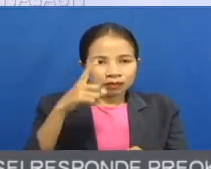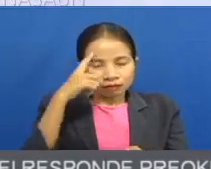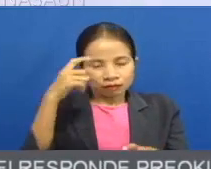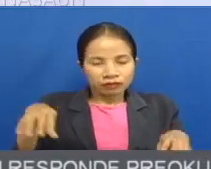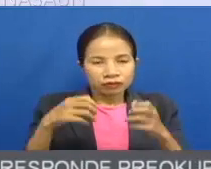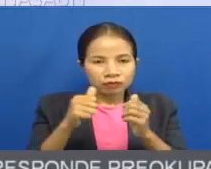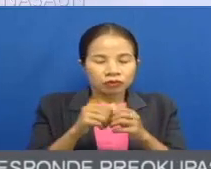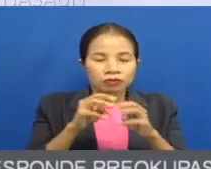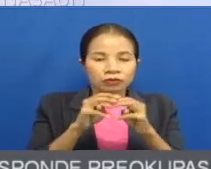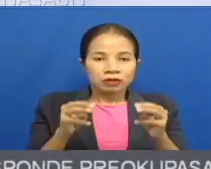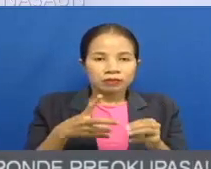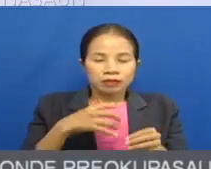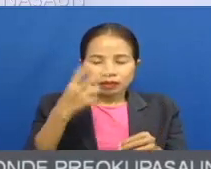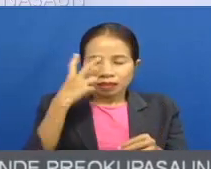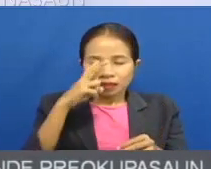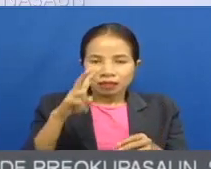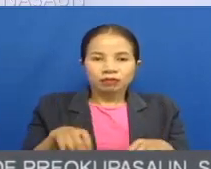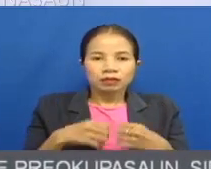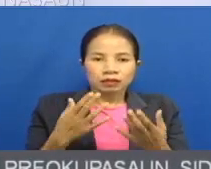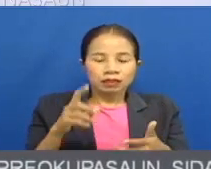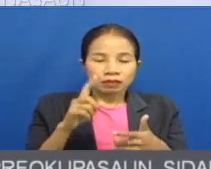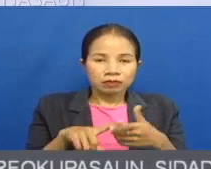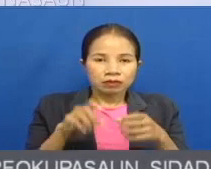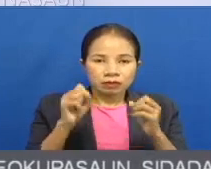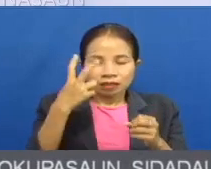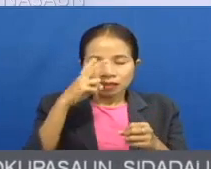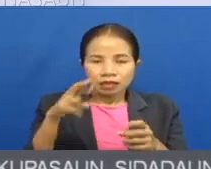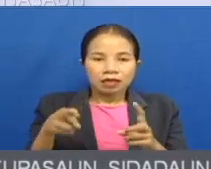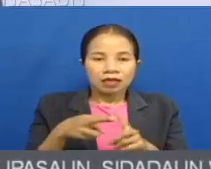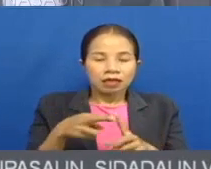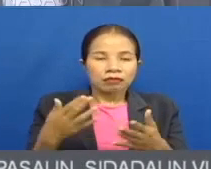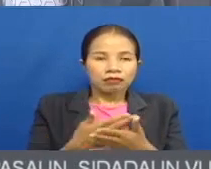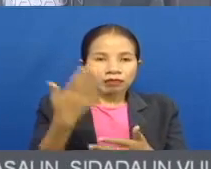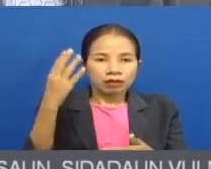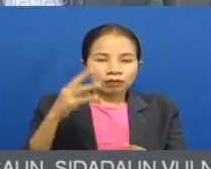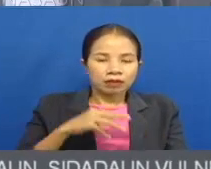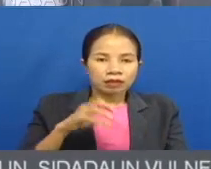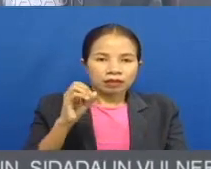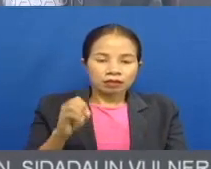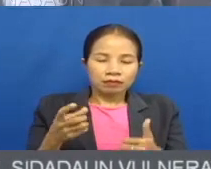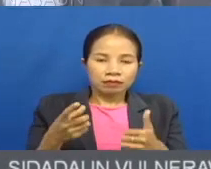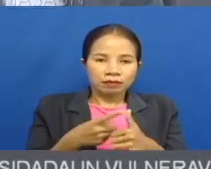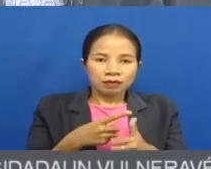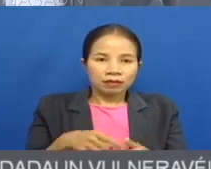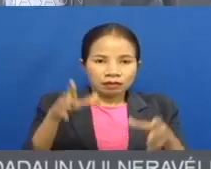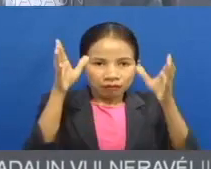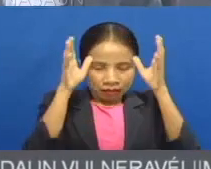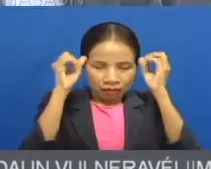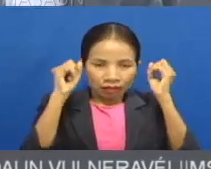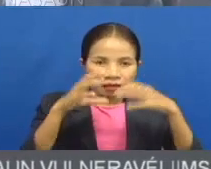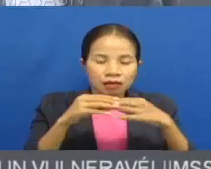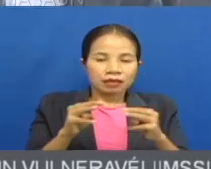tu hare ninia lalak ne bahanusa para depois ita bel hare cemitério fo unde hemetinaru. Antes ne, presidente